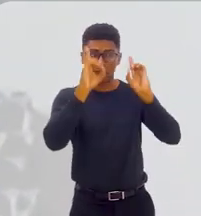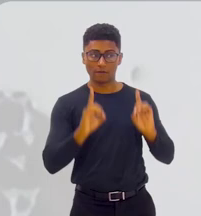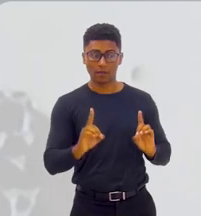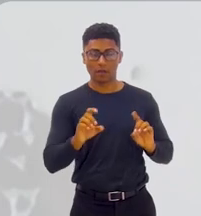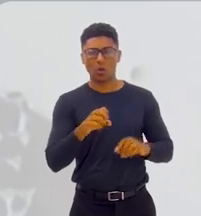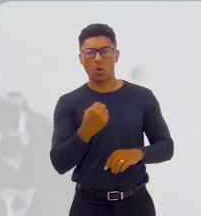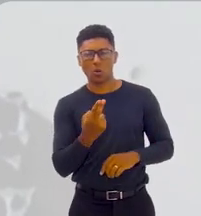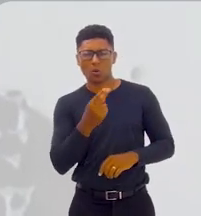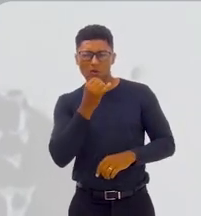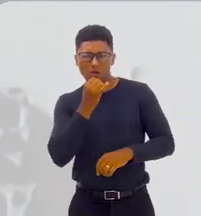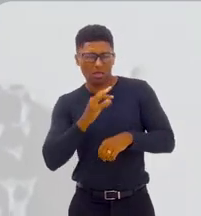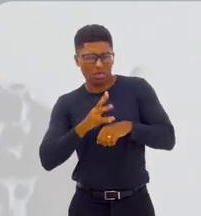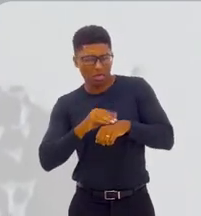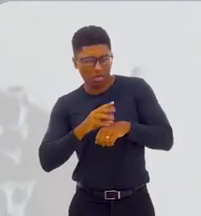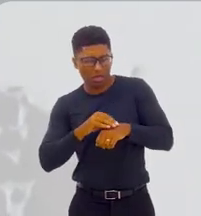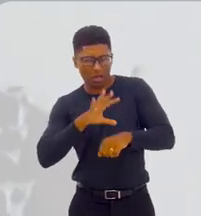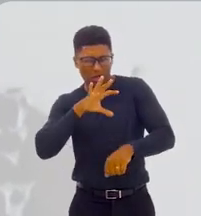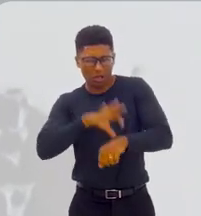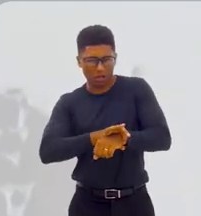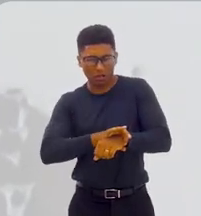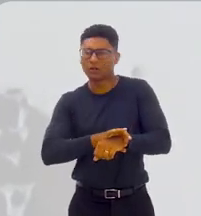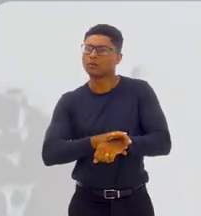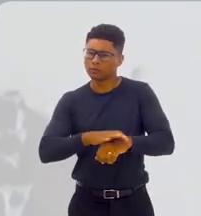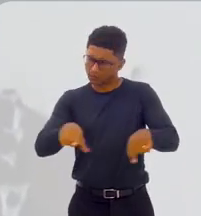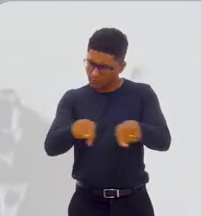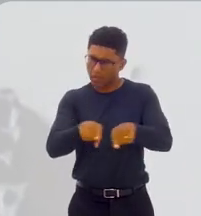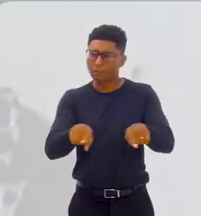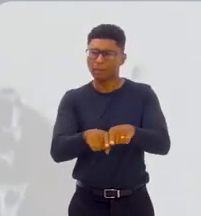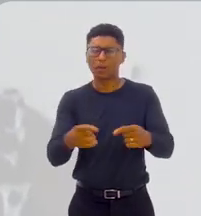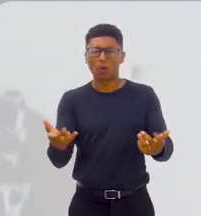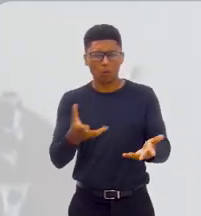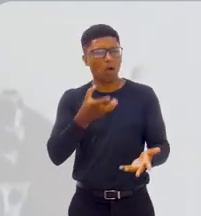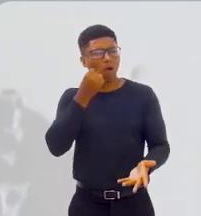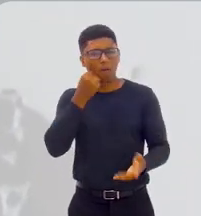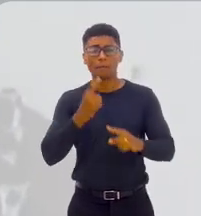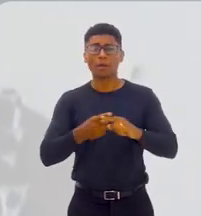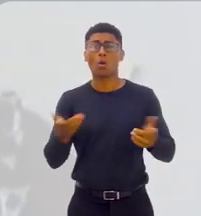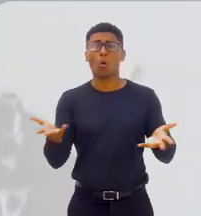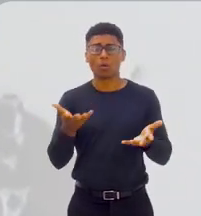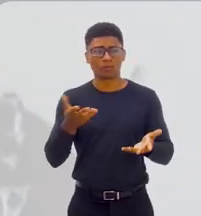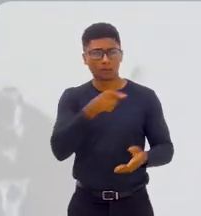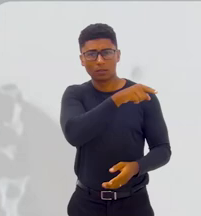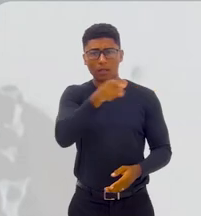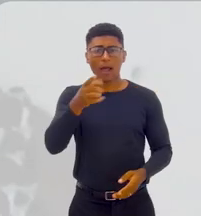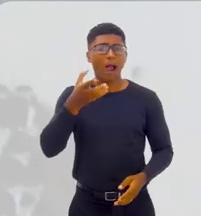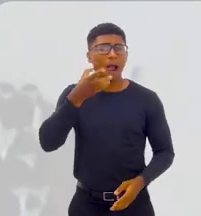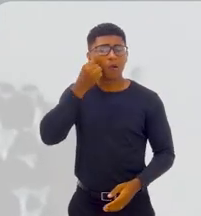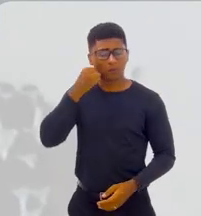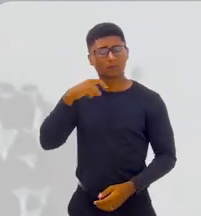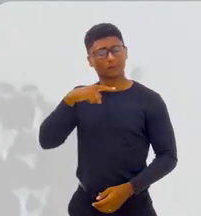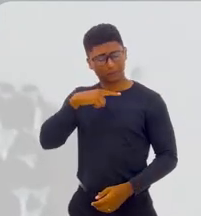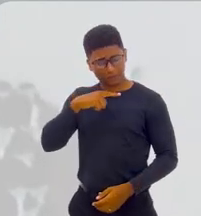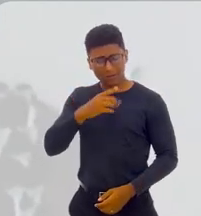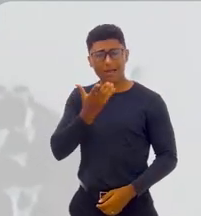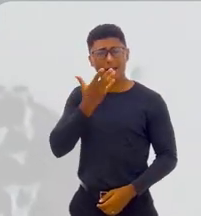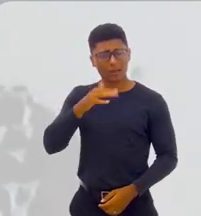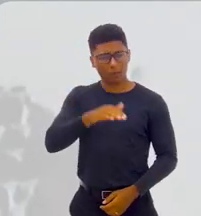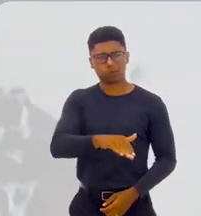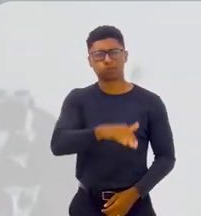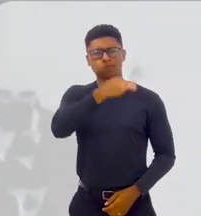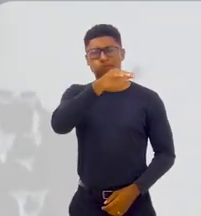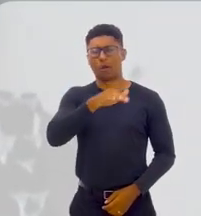com problemas de saúde, né? Porque o que nós temos de realidade para adoção são essas crianças. Crianças maiores,